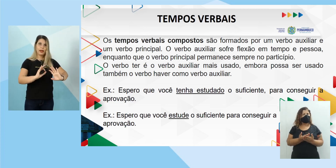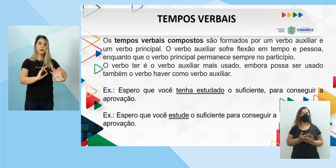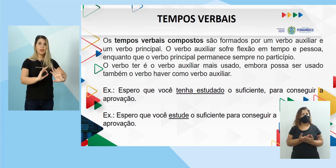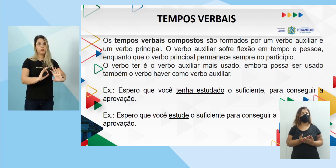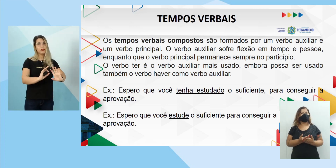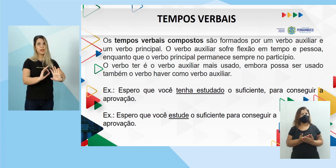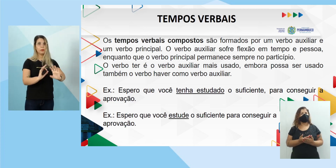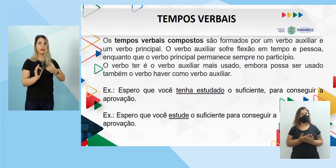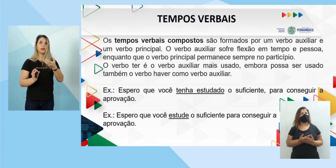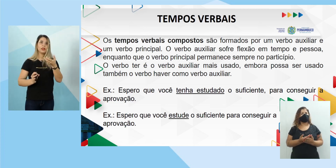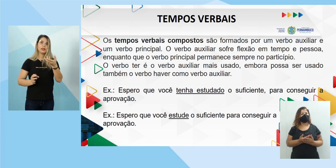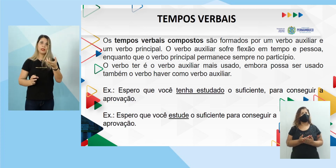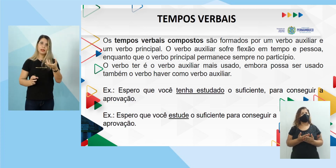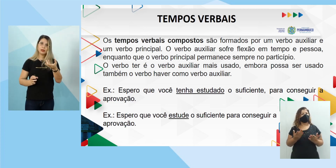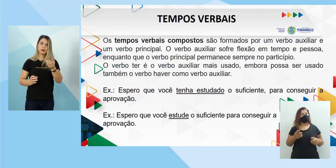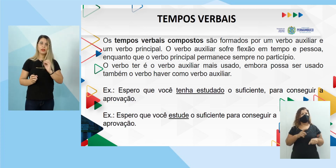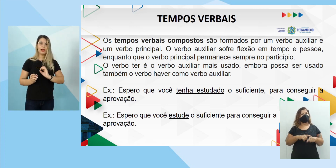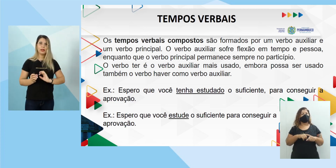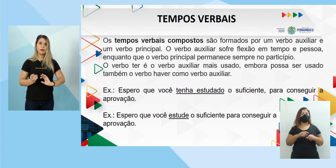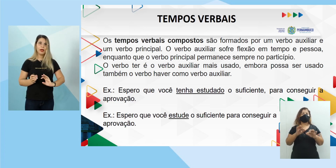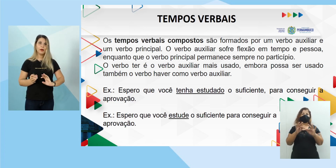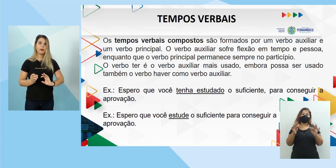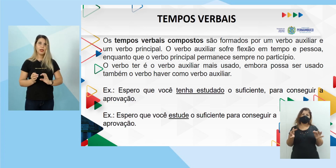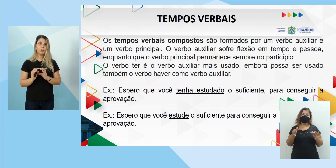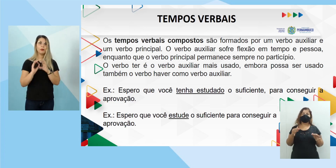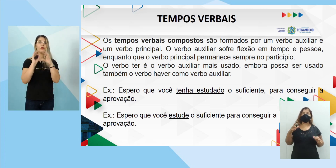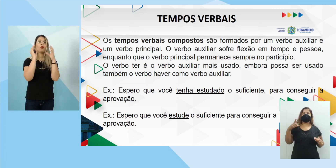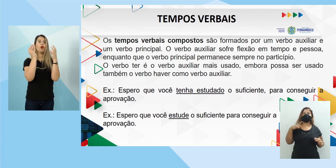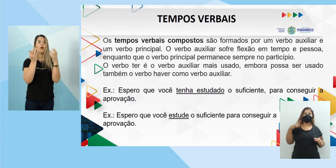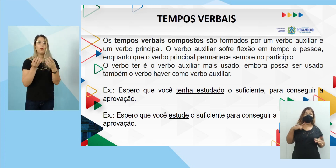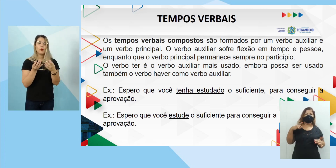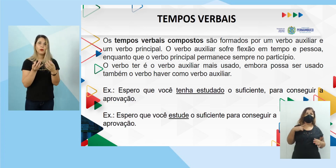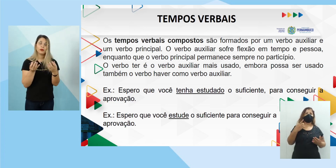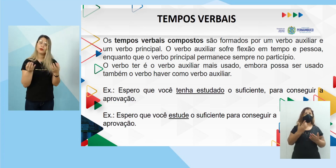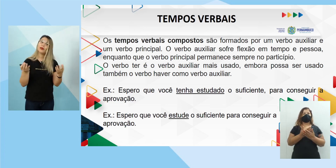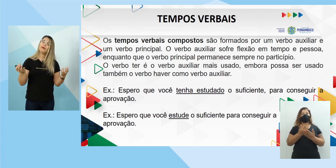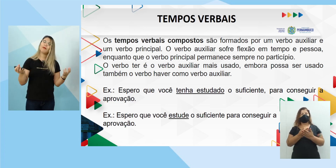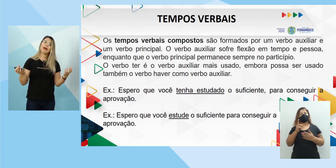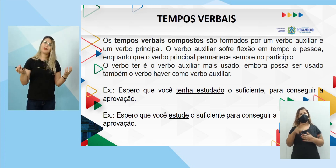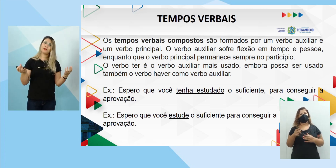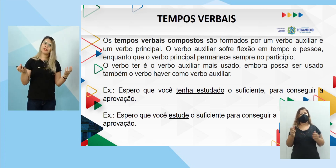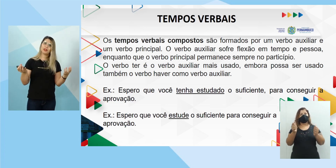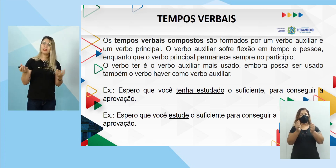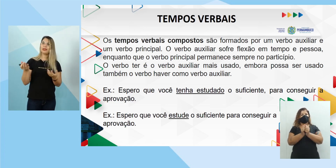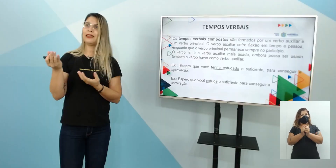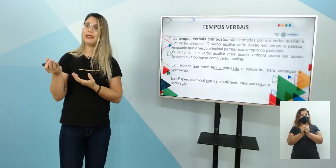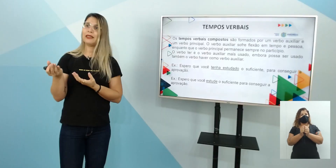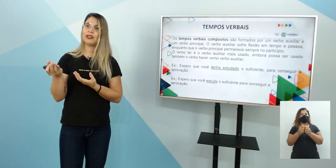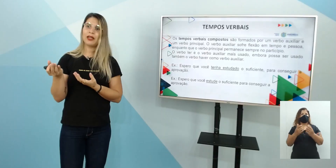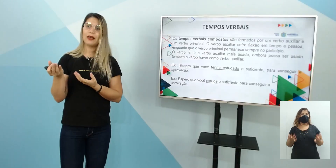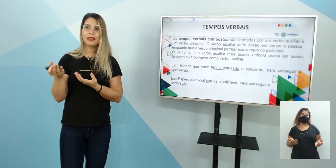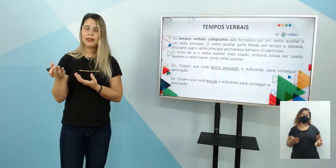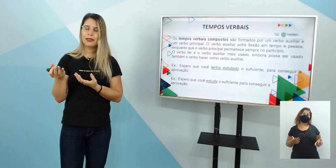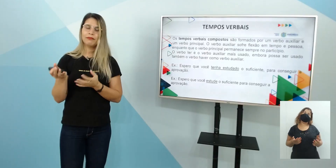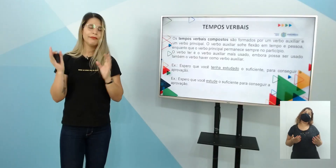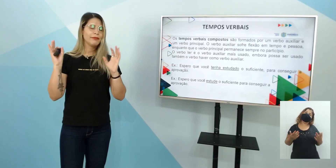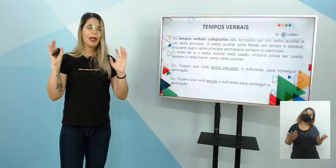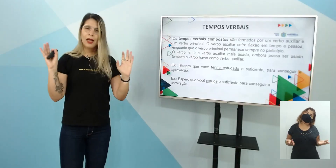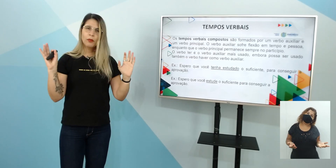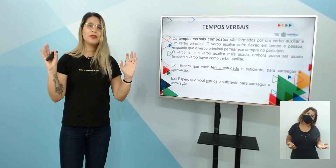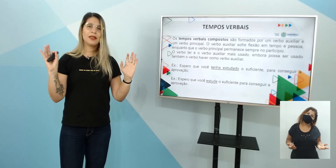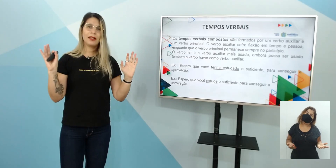Estude é o tempo simples, tenha estudado é o tempo composto. Mas, minha gente, a Aninha está